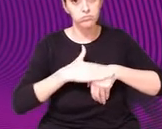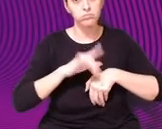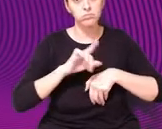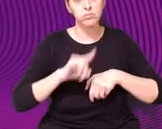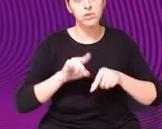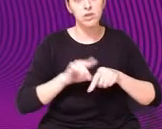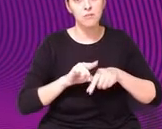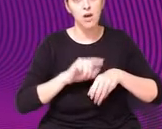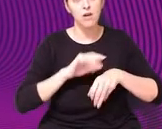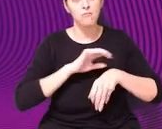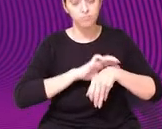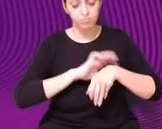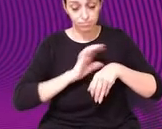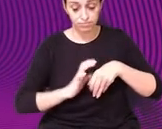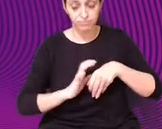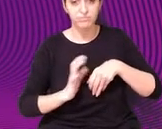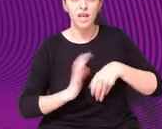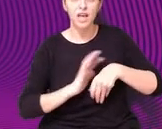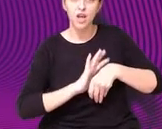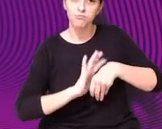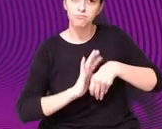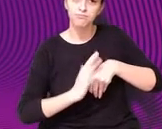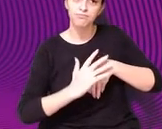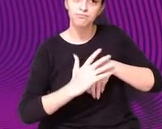septal, paredes